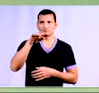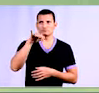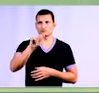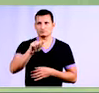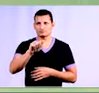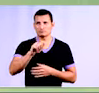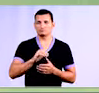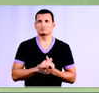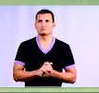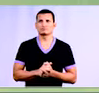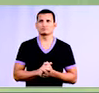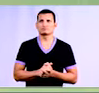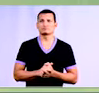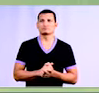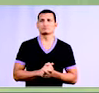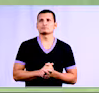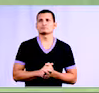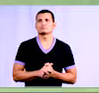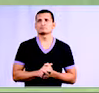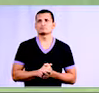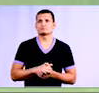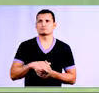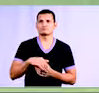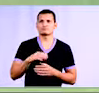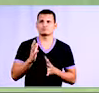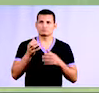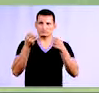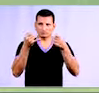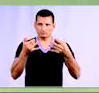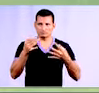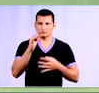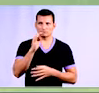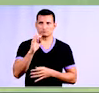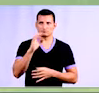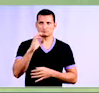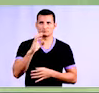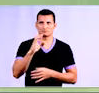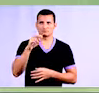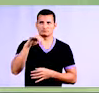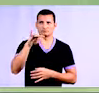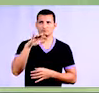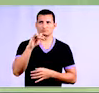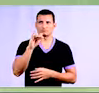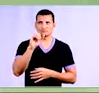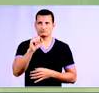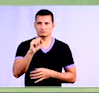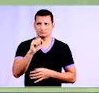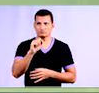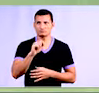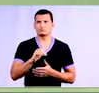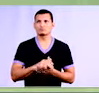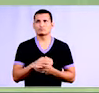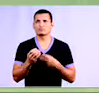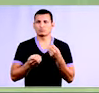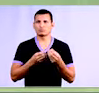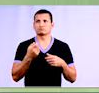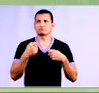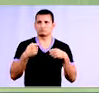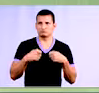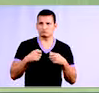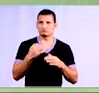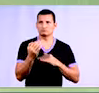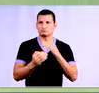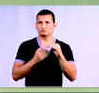técnicas para melhor utilização, técnicas que vêm sendo empregadas à medida que se observa a necessidade do desempenho do